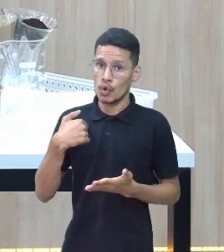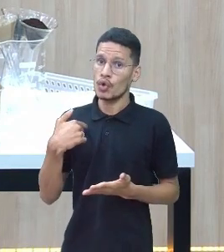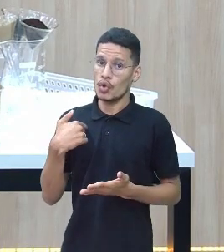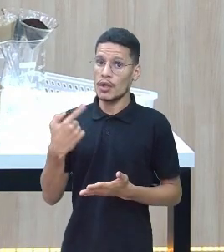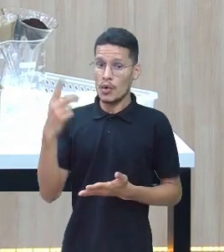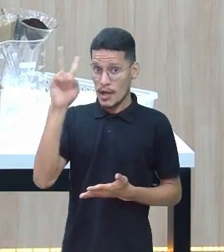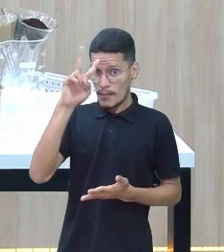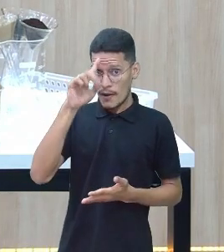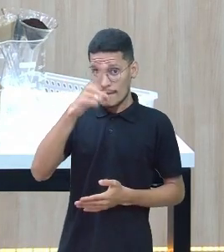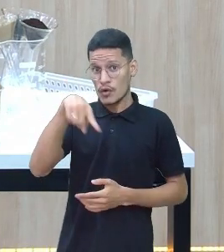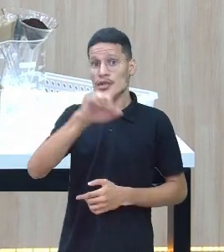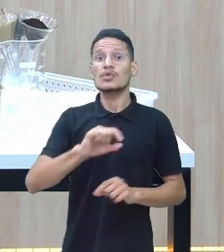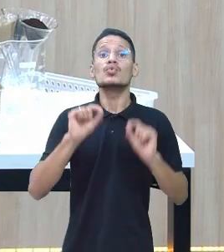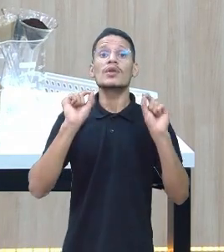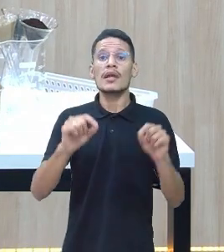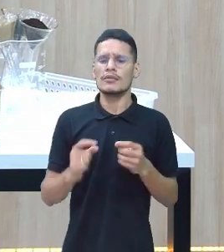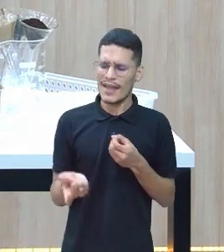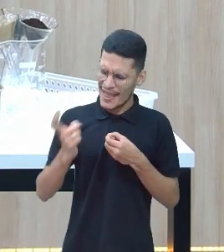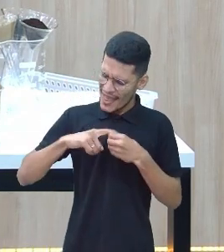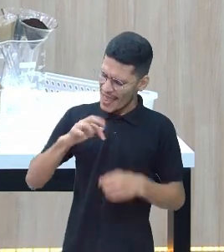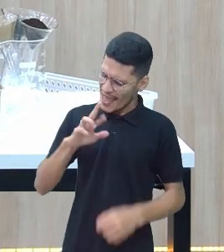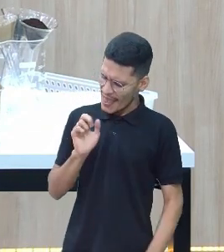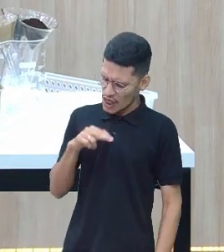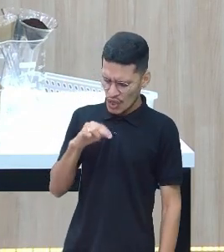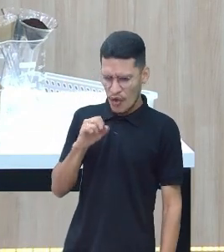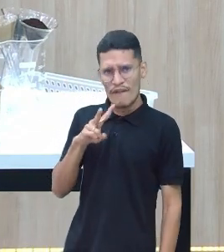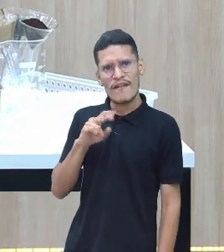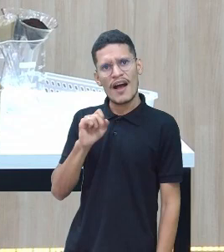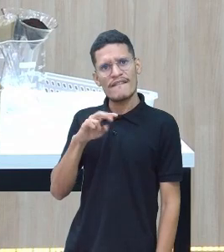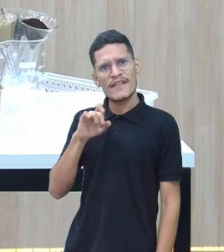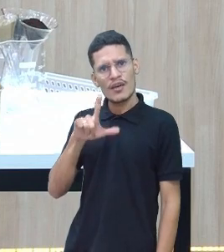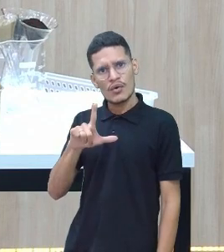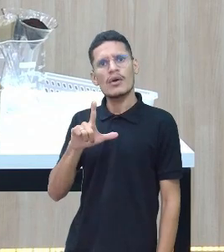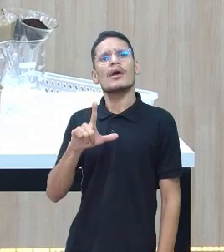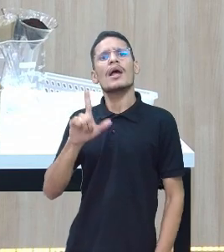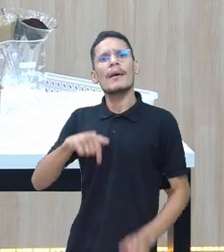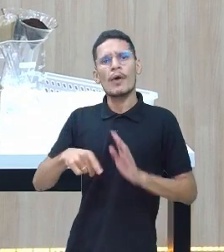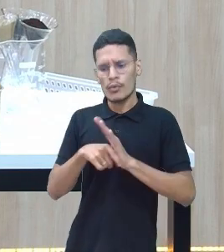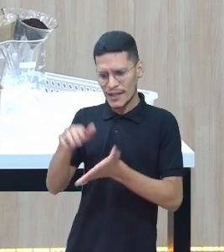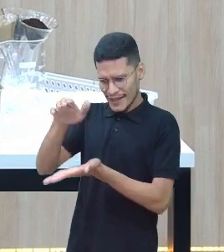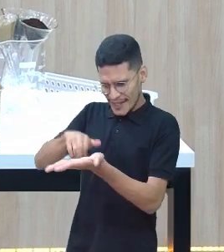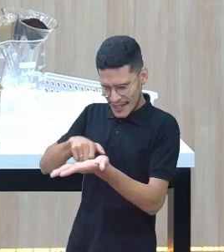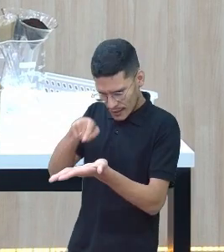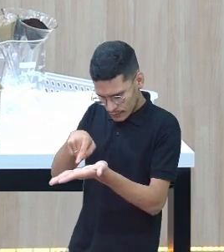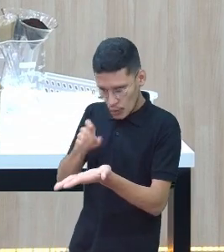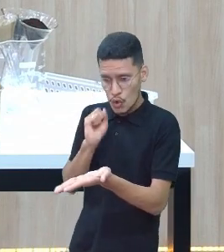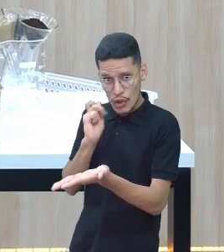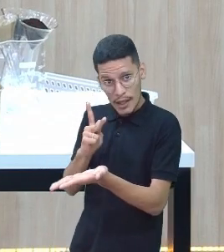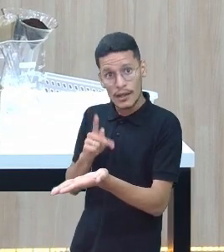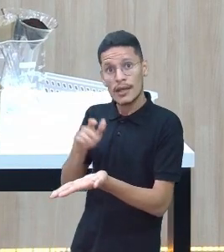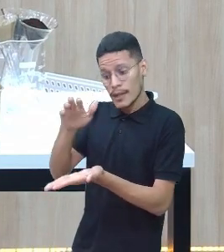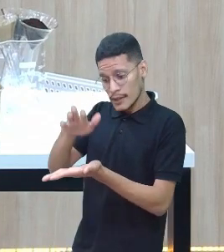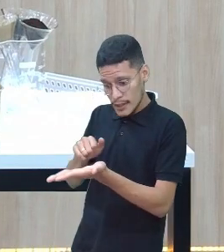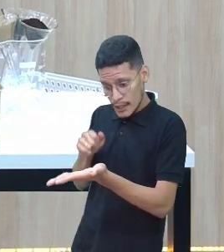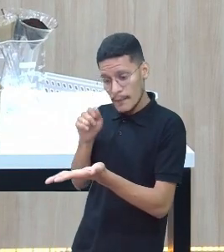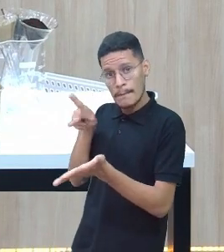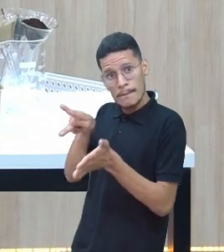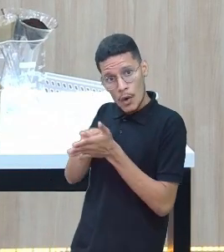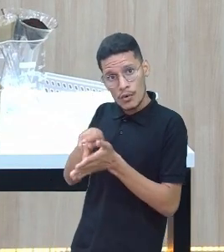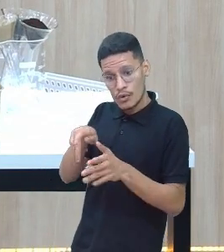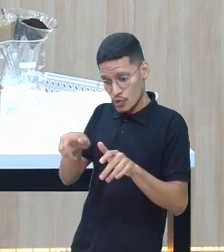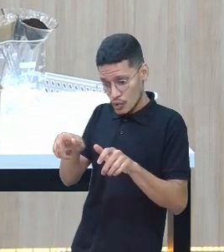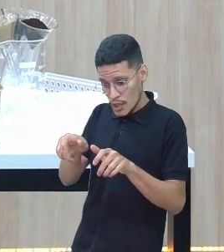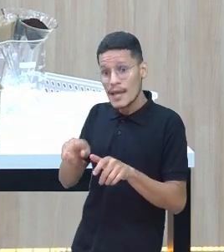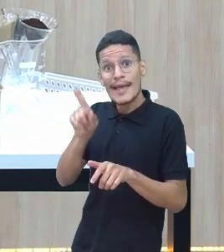ter que lembrar a vocês. E o que é, professora, renovável? É aquilo que a gente tira, né? A gente retira e